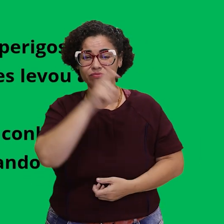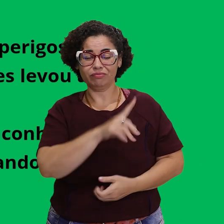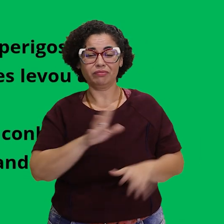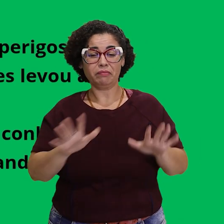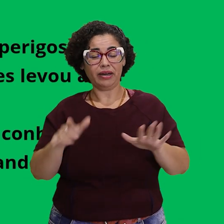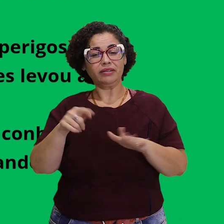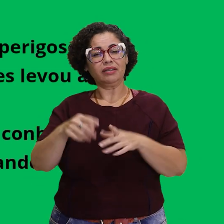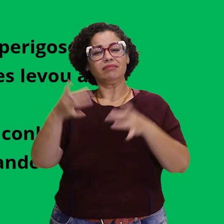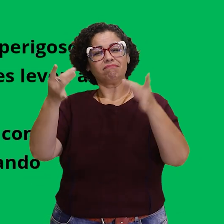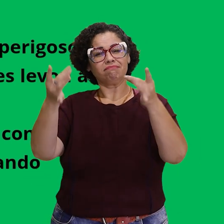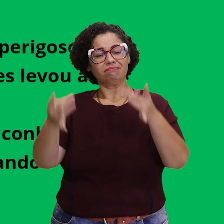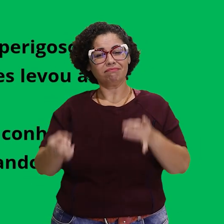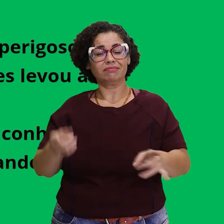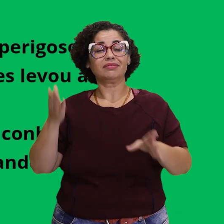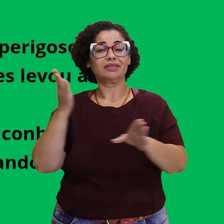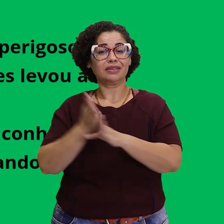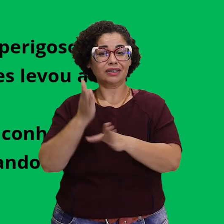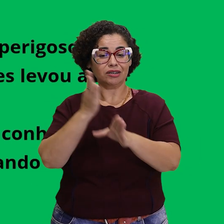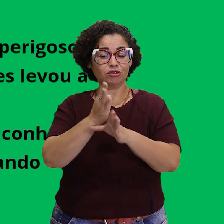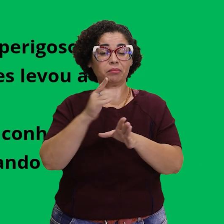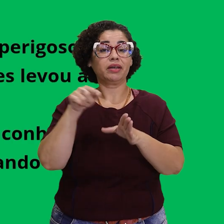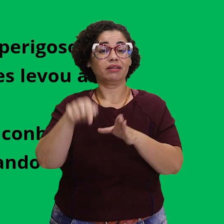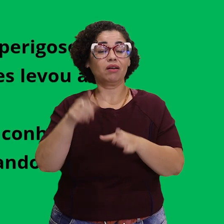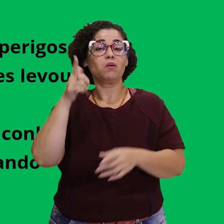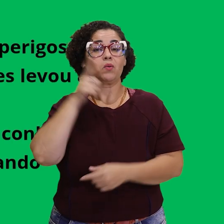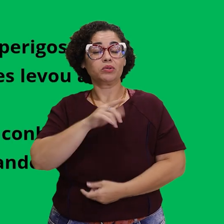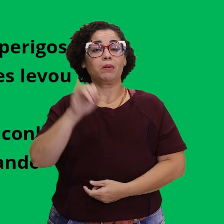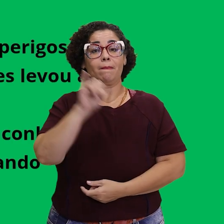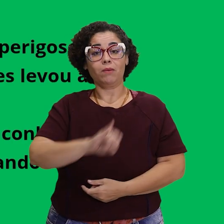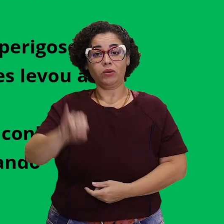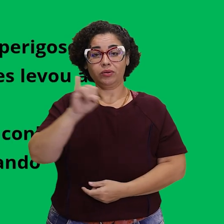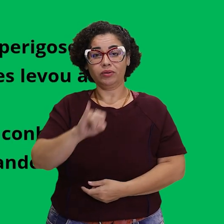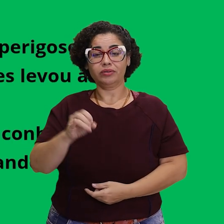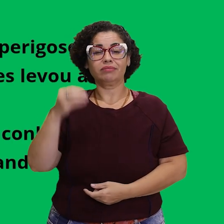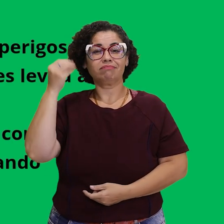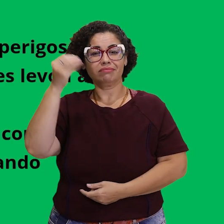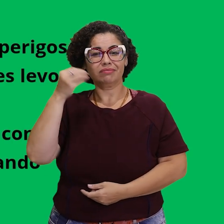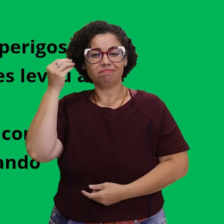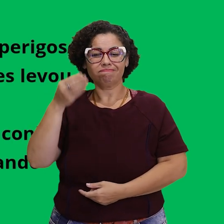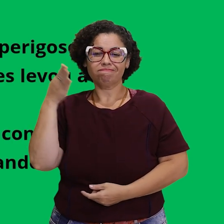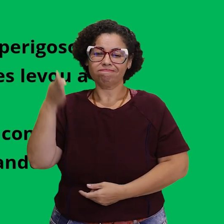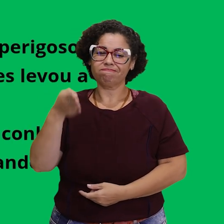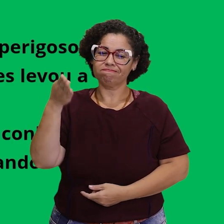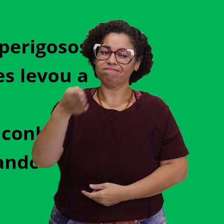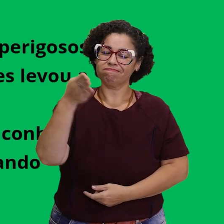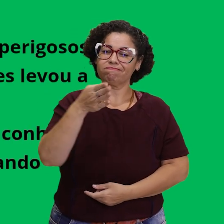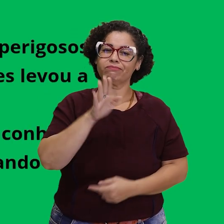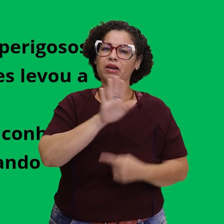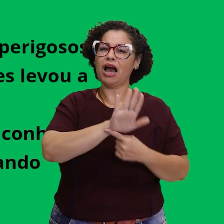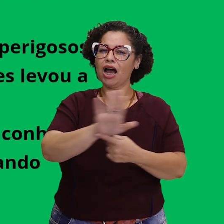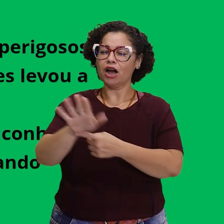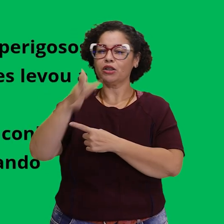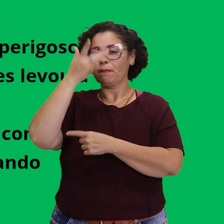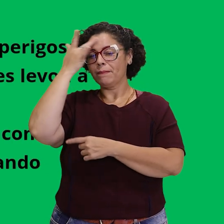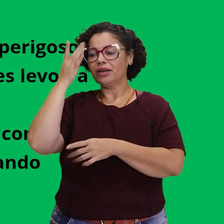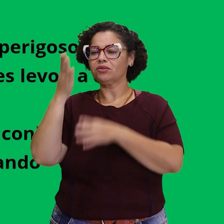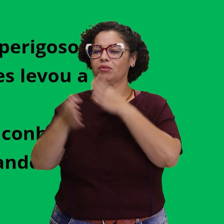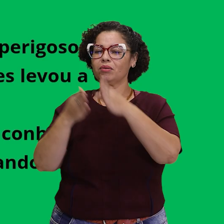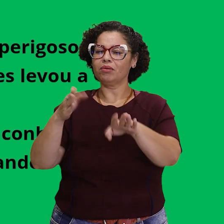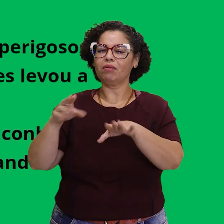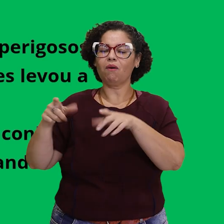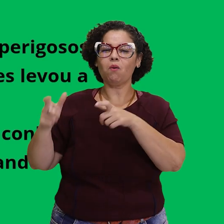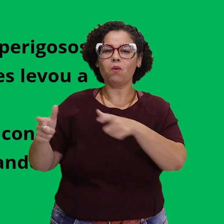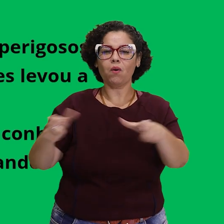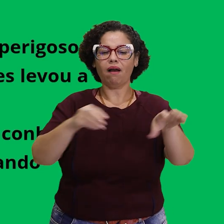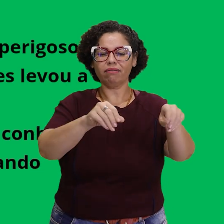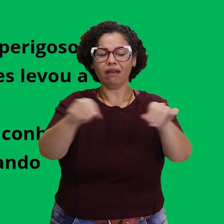mas a determinação deles levou a descobertas importantes. Suas expedições ajudaram as pessoas a conhecer